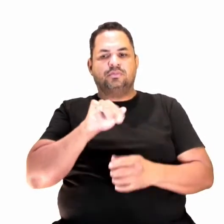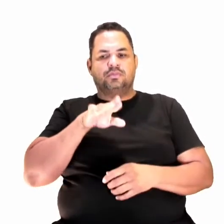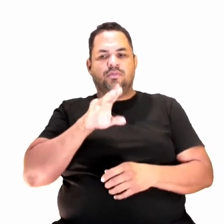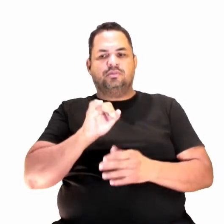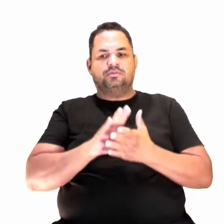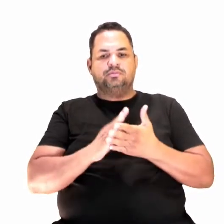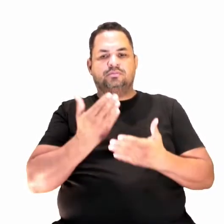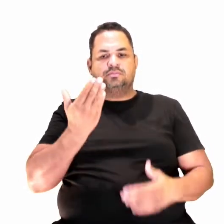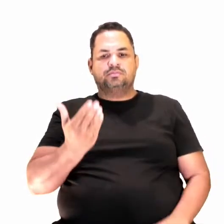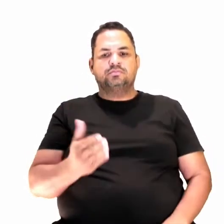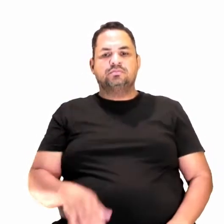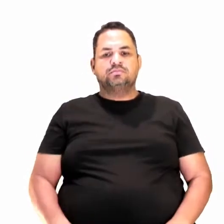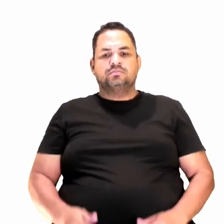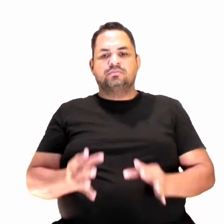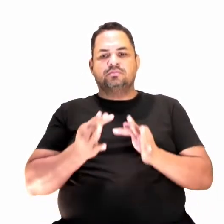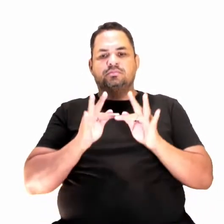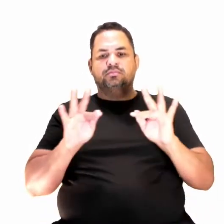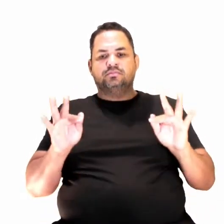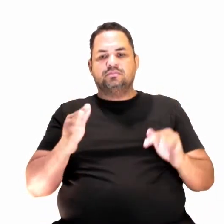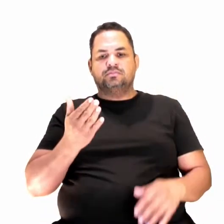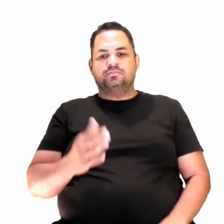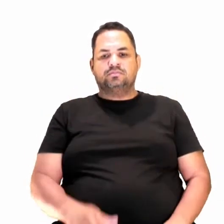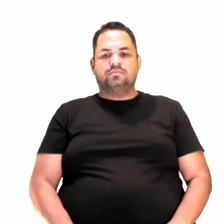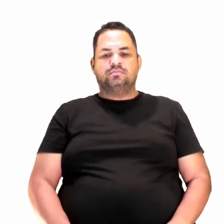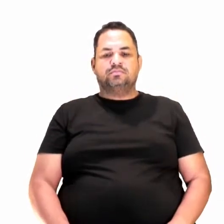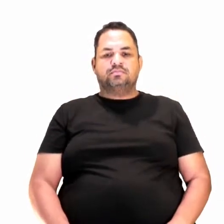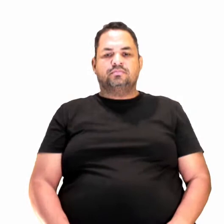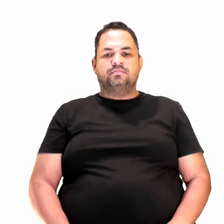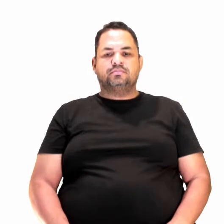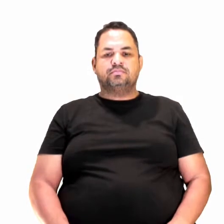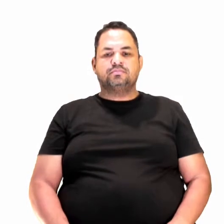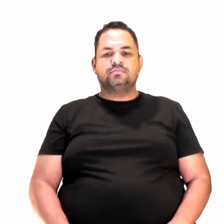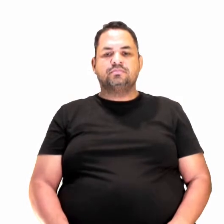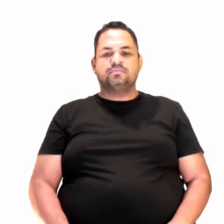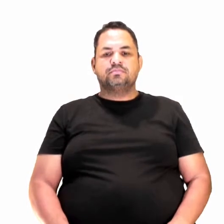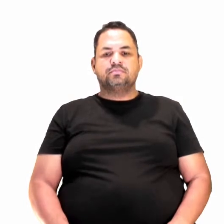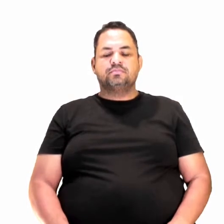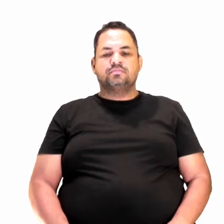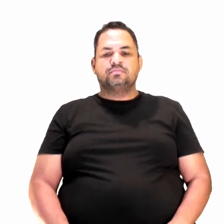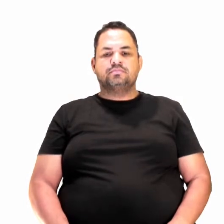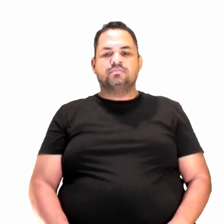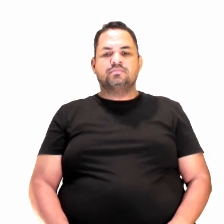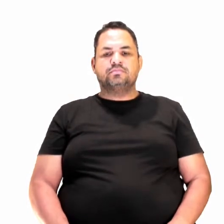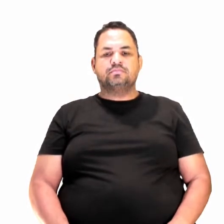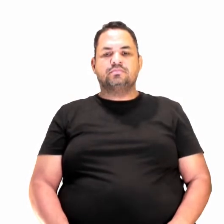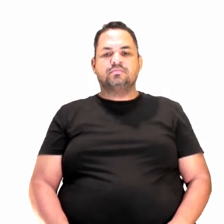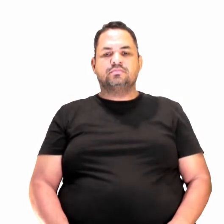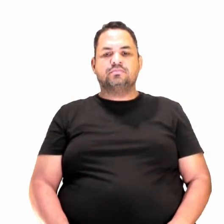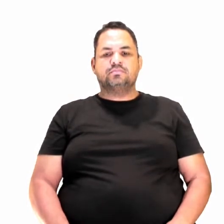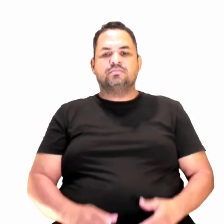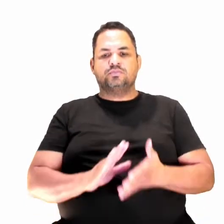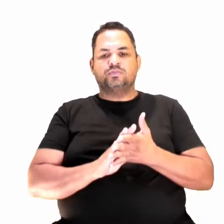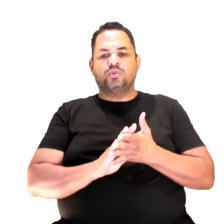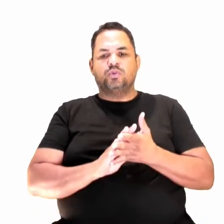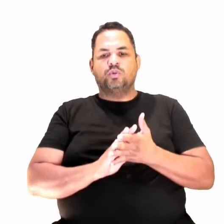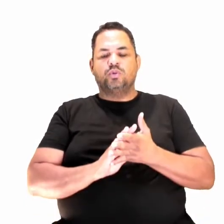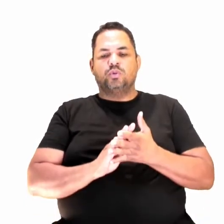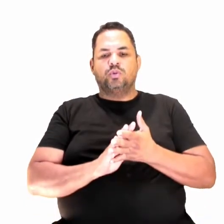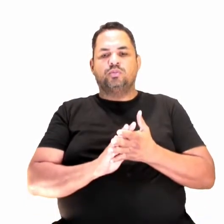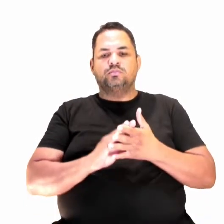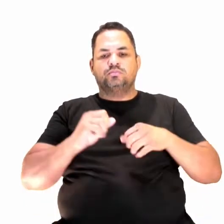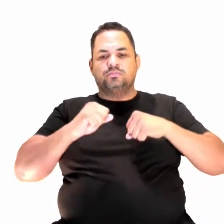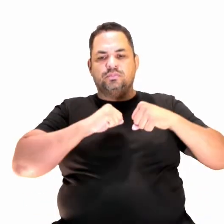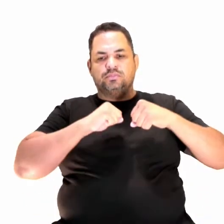como por exemplo essa frase aqui. Athletes must not take drugs, ou seja, os atletas não